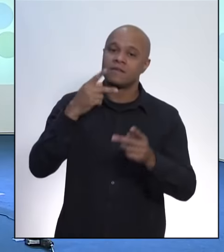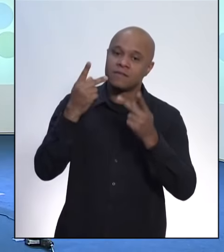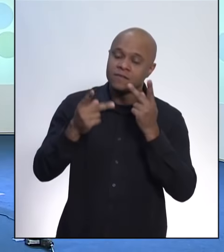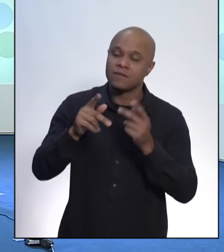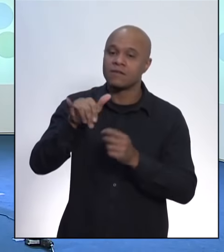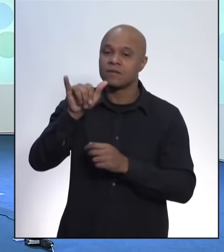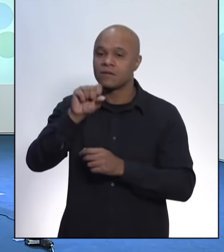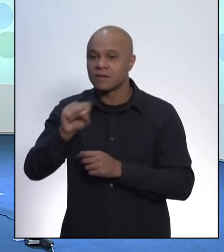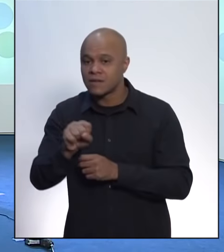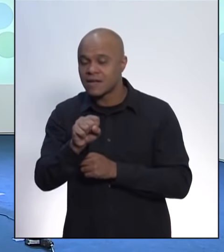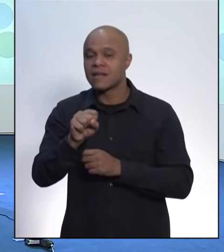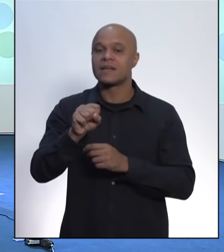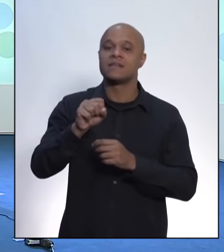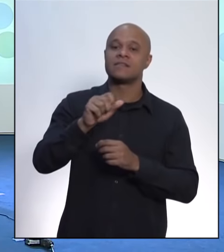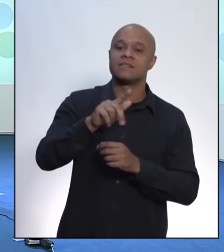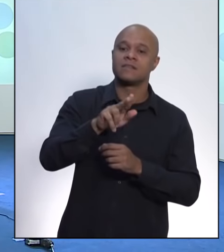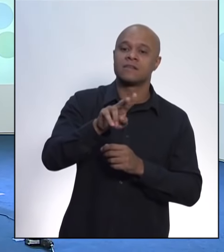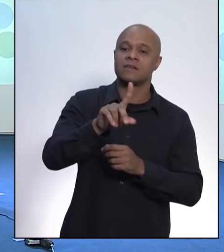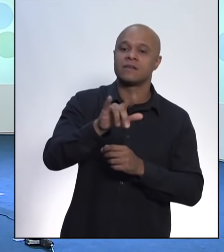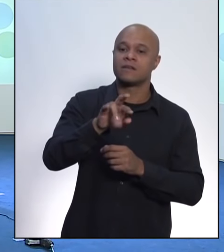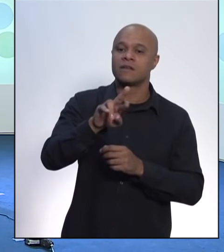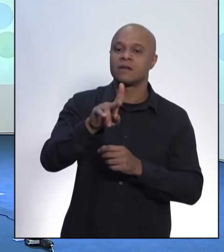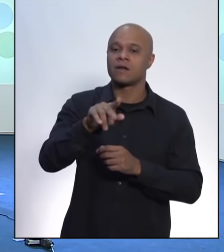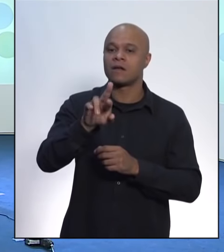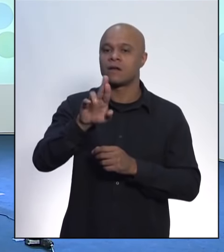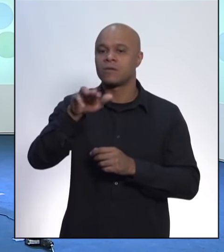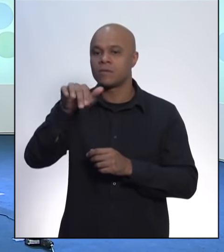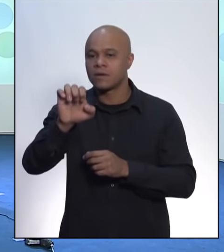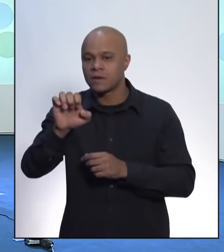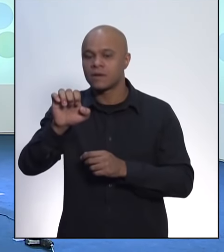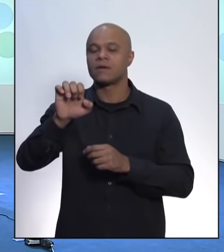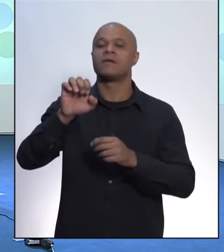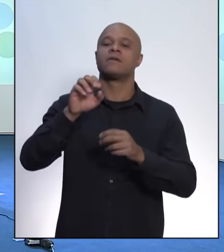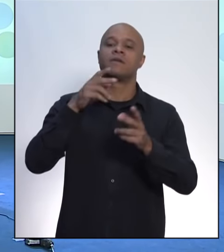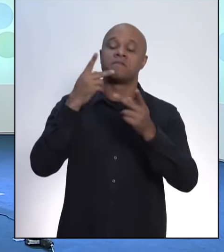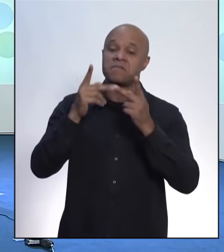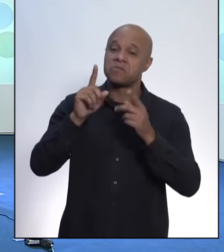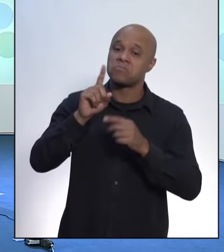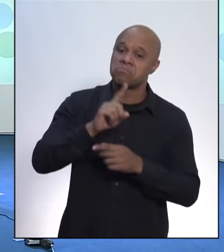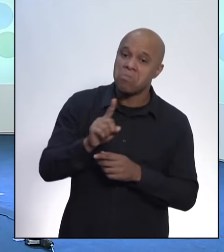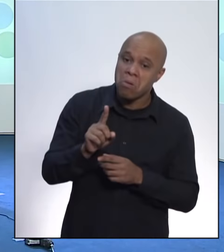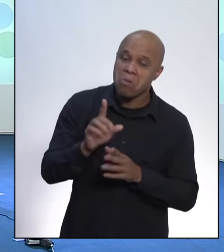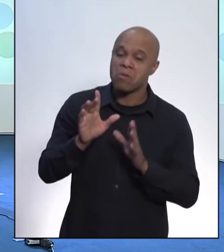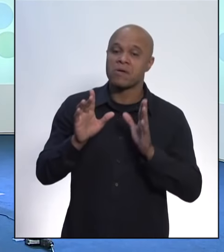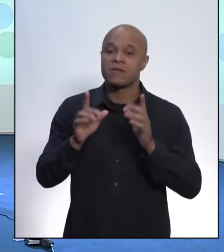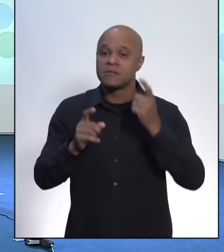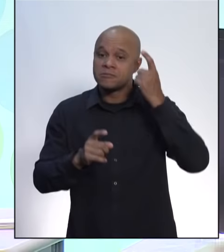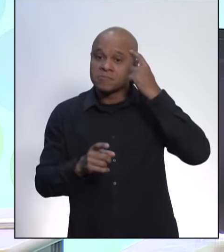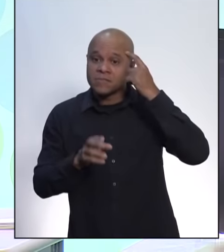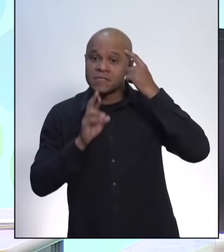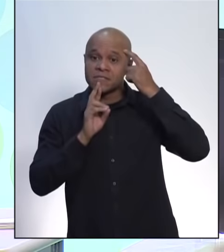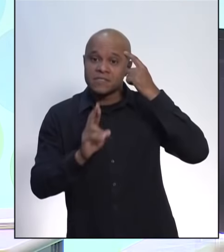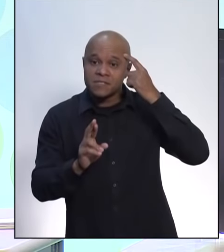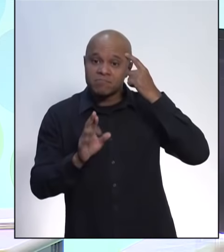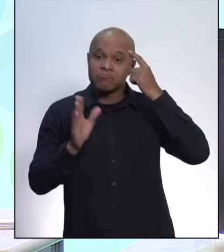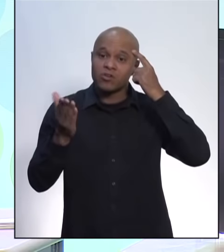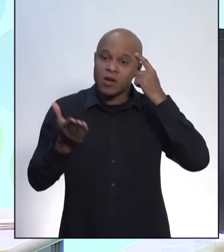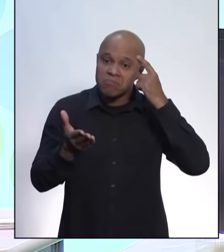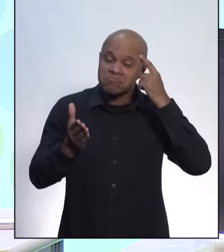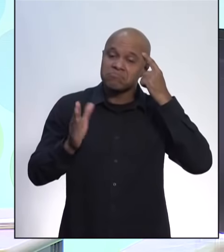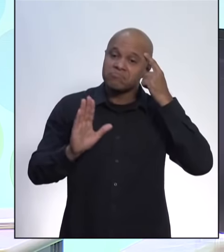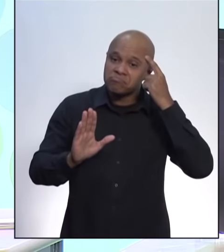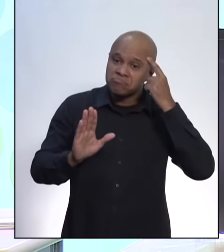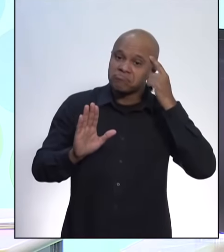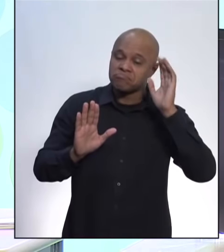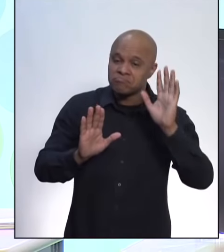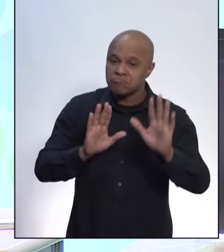guilherme agora vamos aguardar um pouquinho acho que eles estão pensando e na resolução então a gente tem alunos